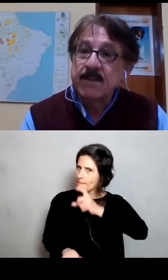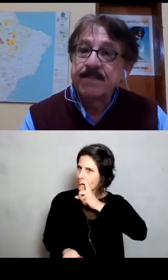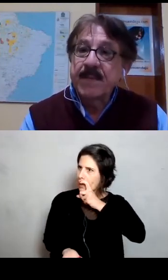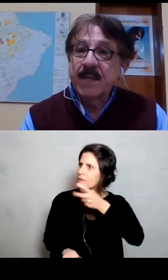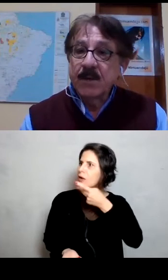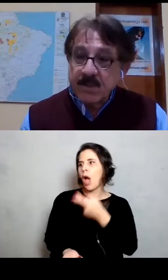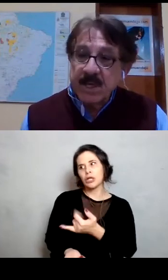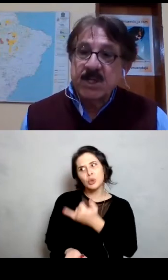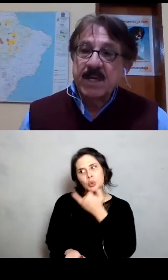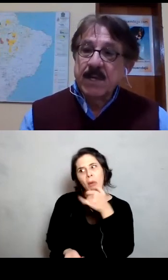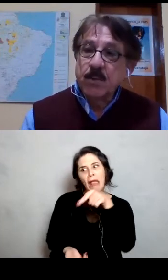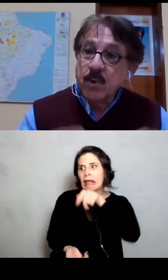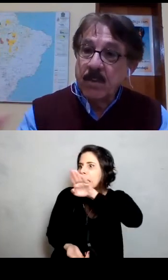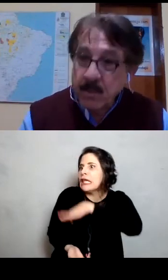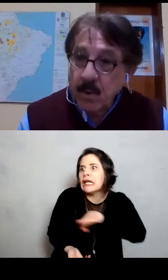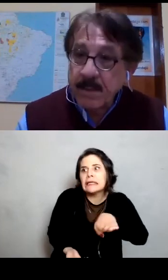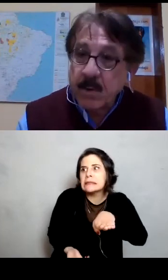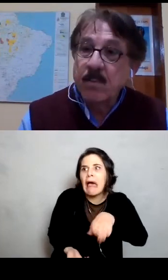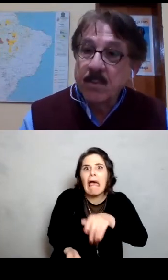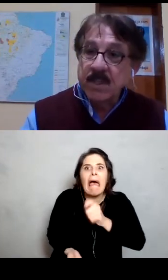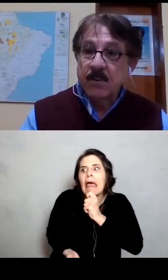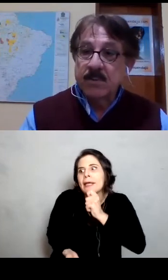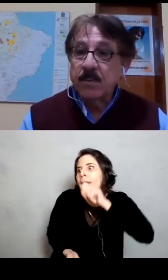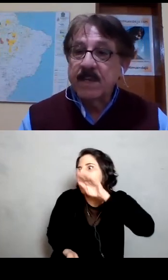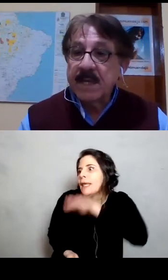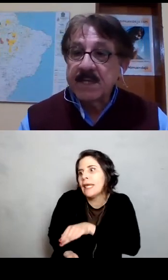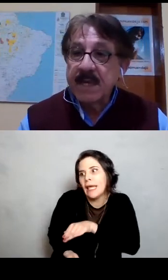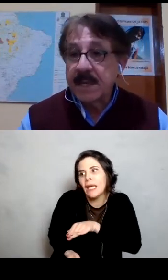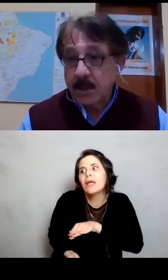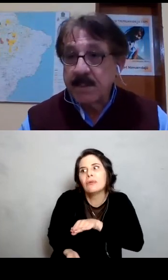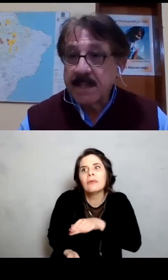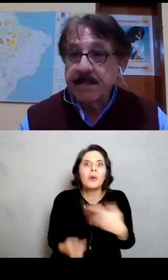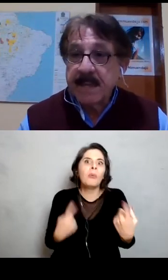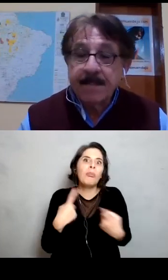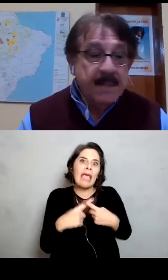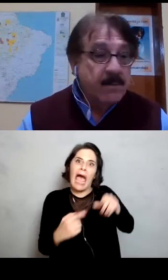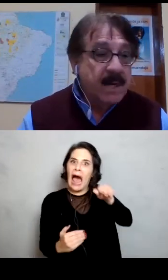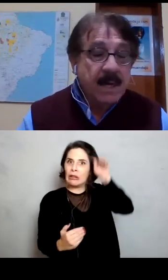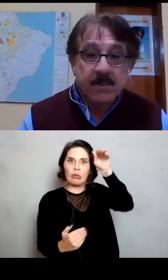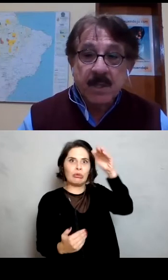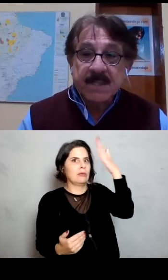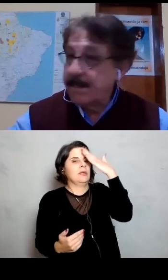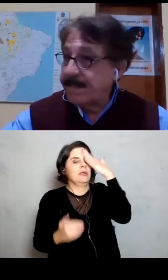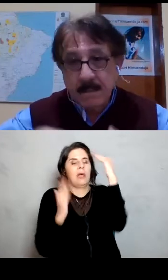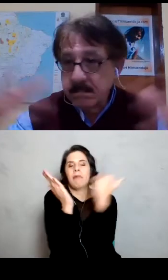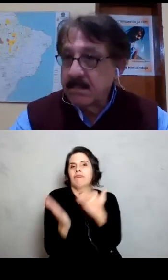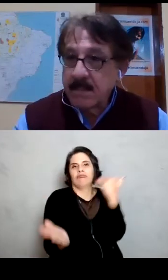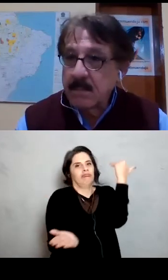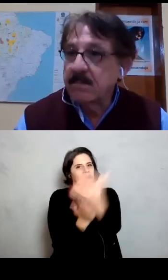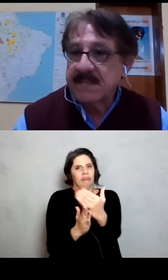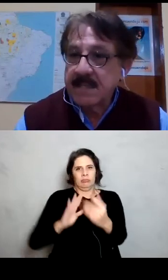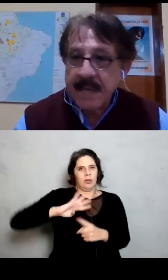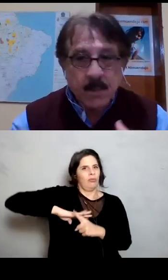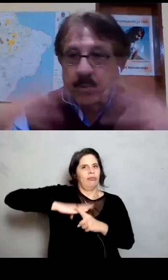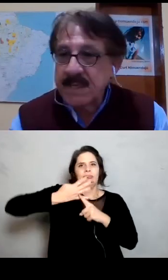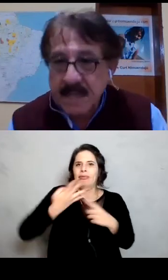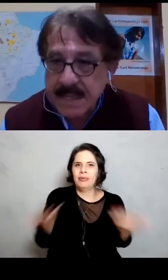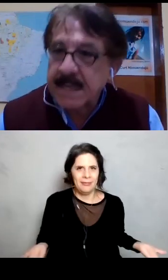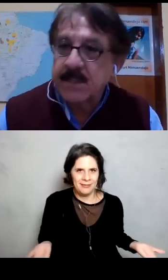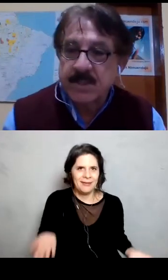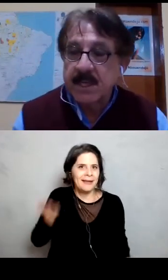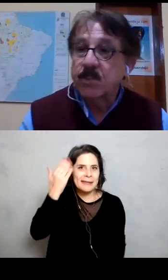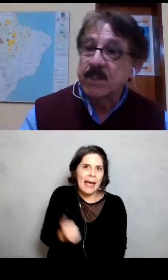molequinho lá da escola, indígena, escrevendo 40 nomes de passarinho. Aí o pai falou assim, não, professor, só tem que entender